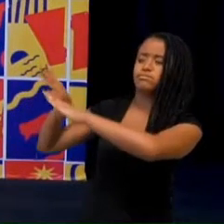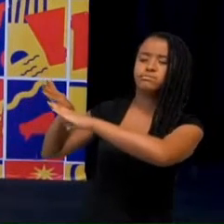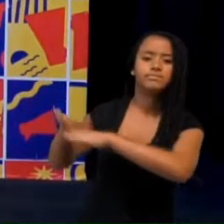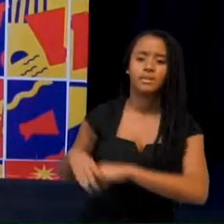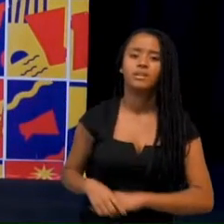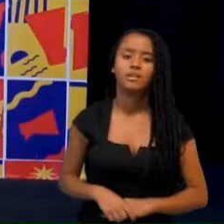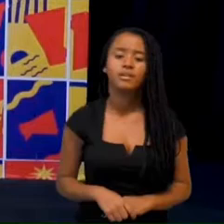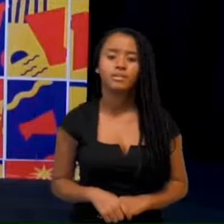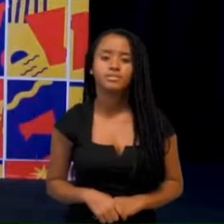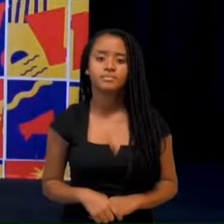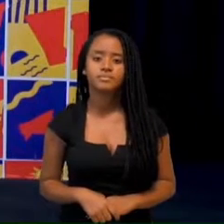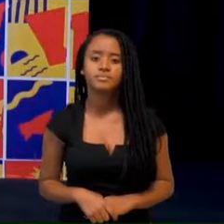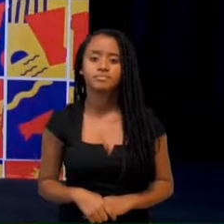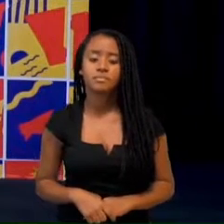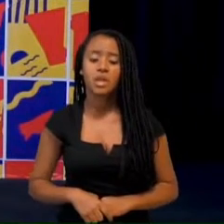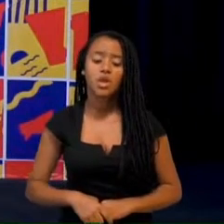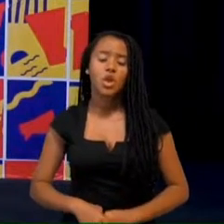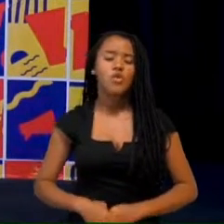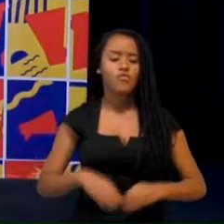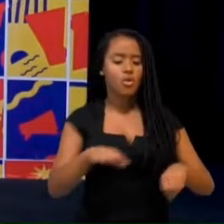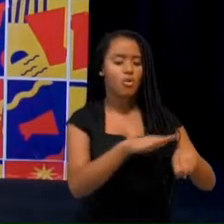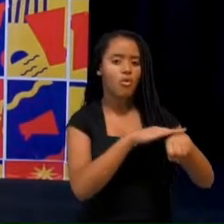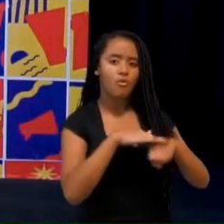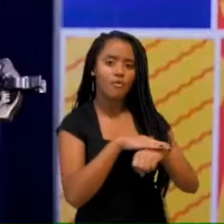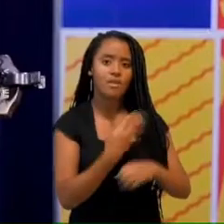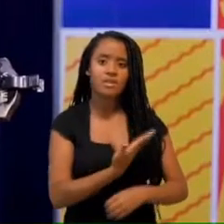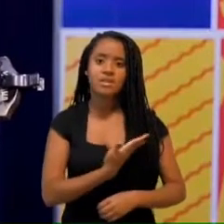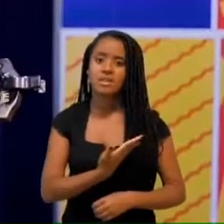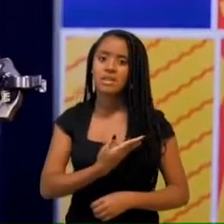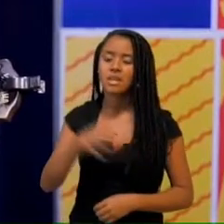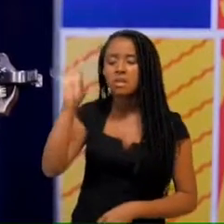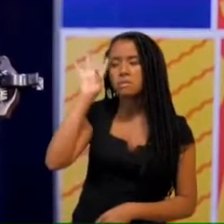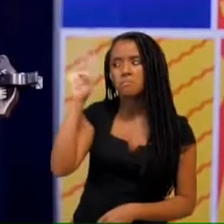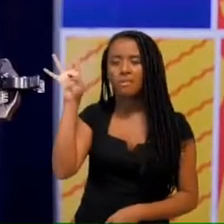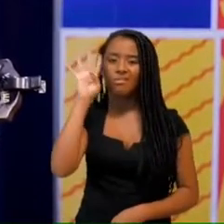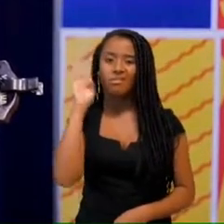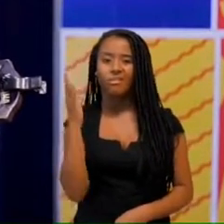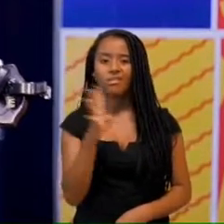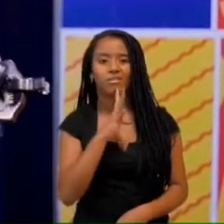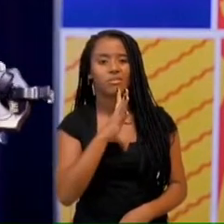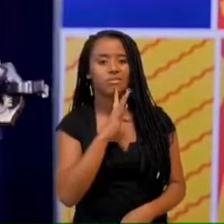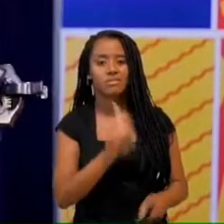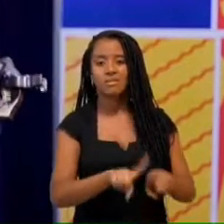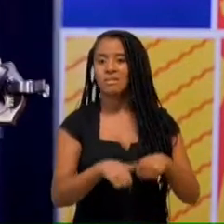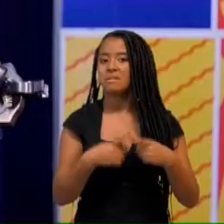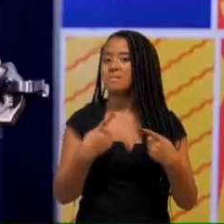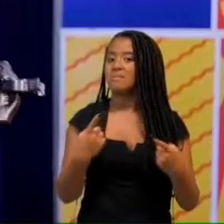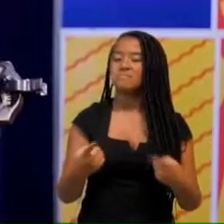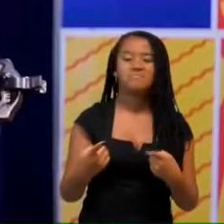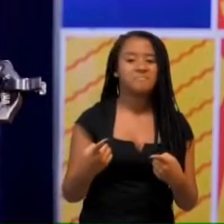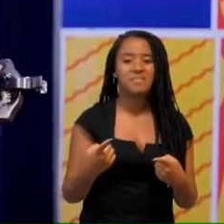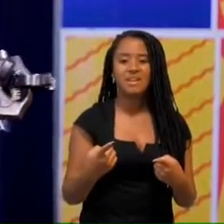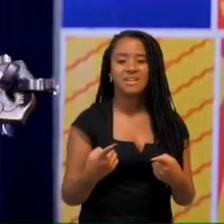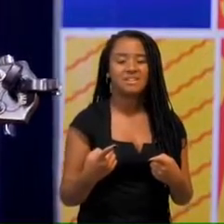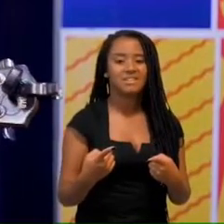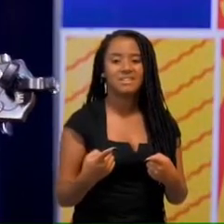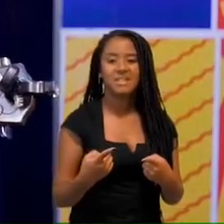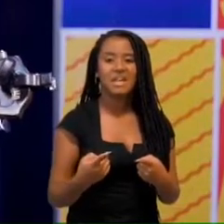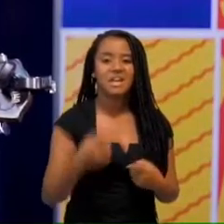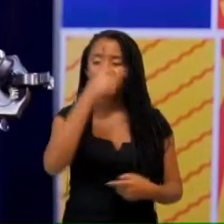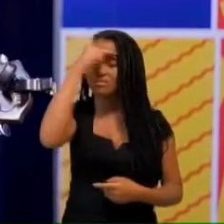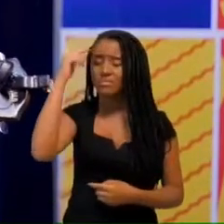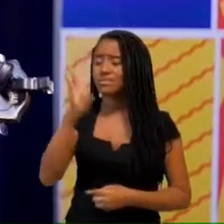trás foi no papo das amigas que achou que conhecia mas ninguém te conhece